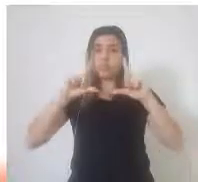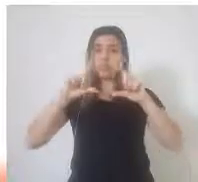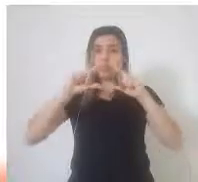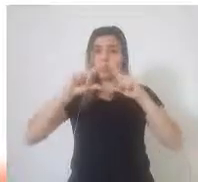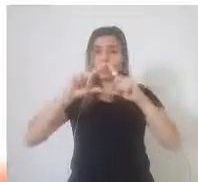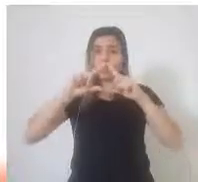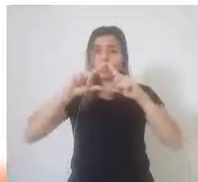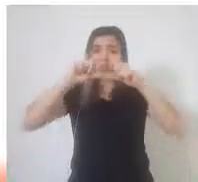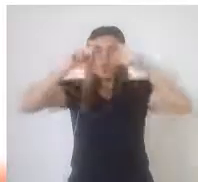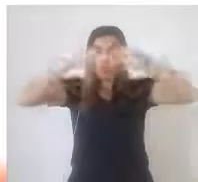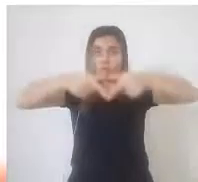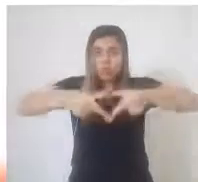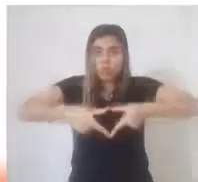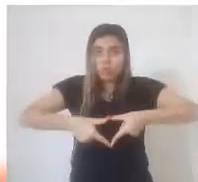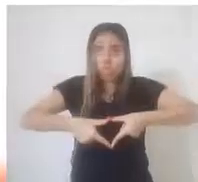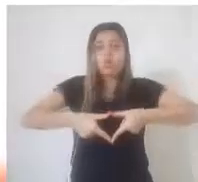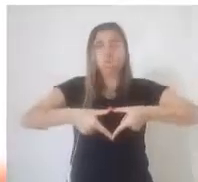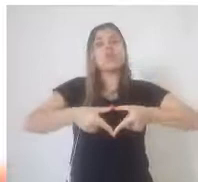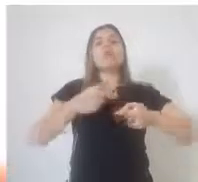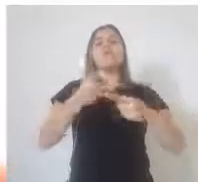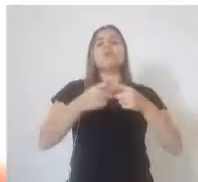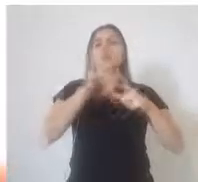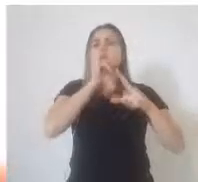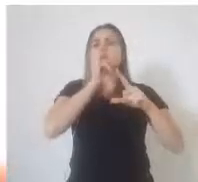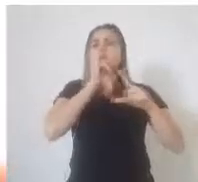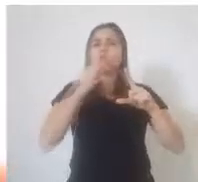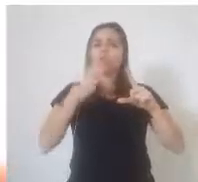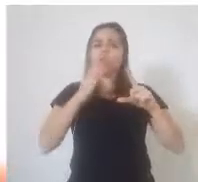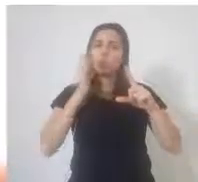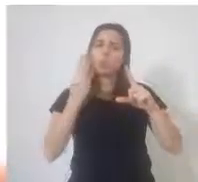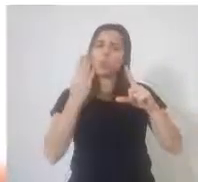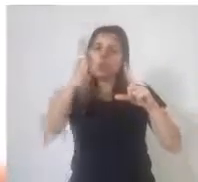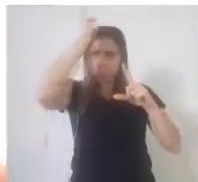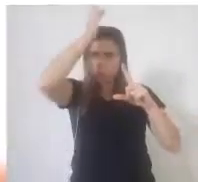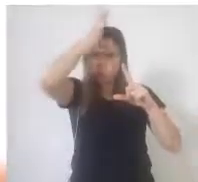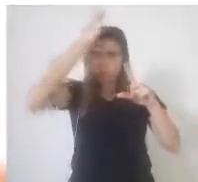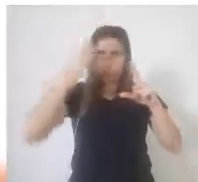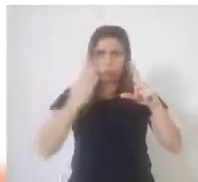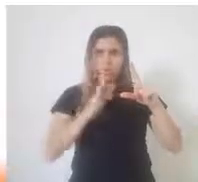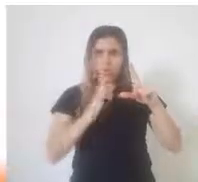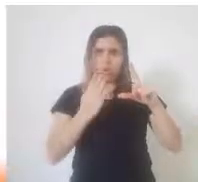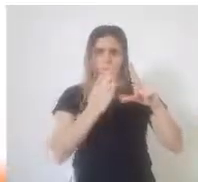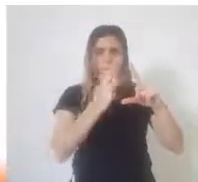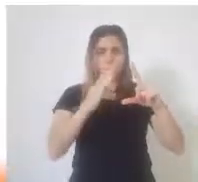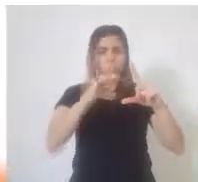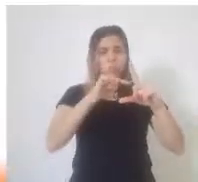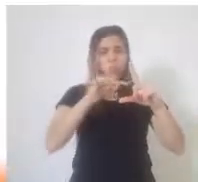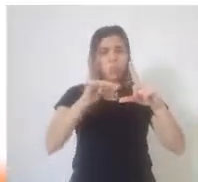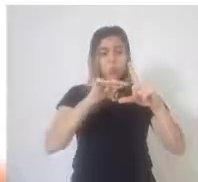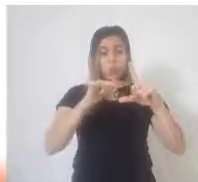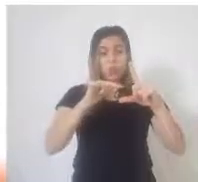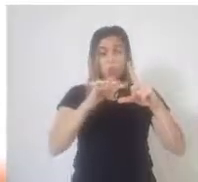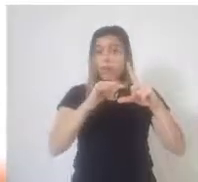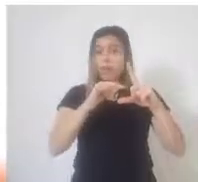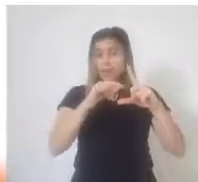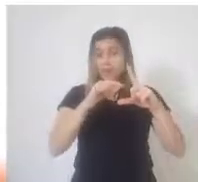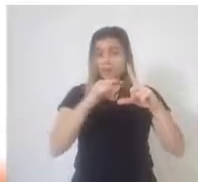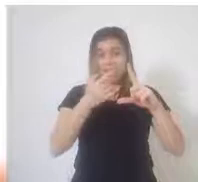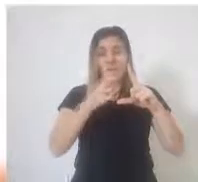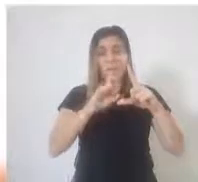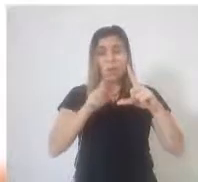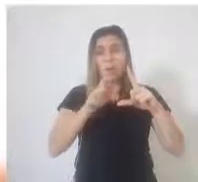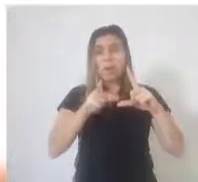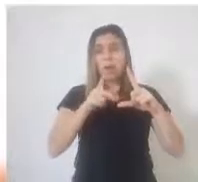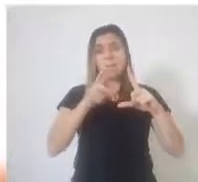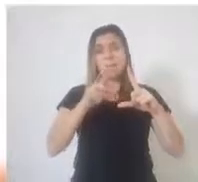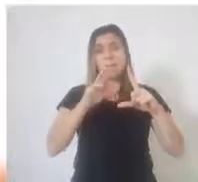ter criado mais energia e incorporado dentro das suas moléculas, porque ele não é um produtor. Então, essa energia